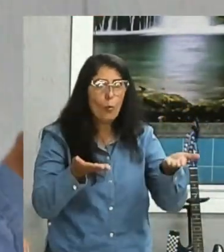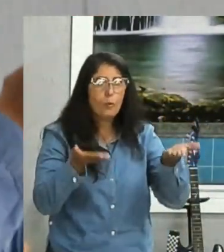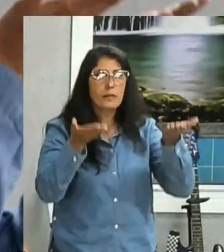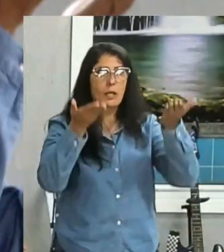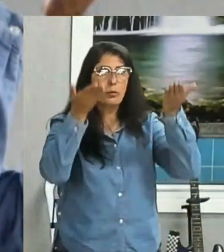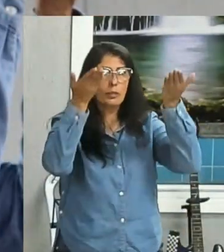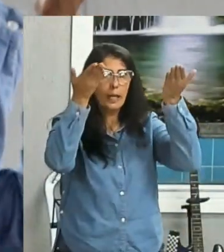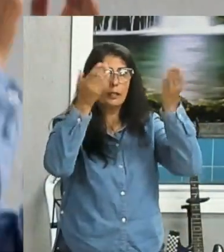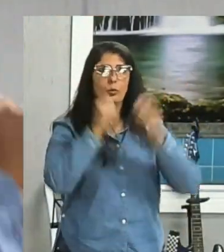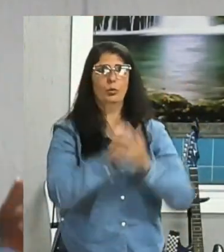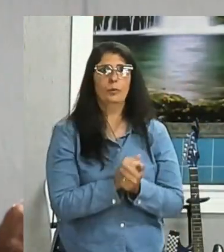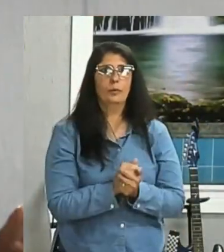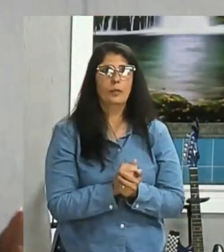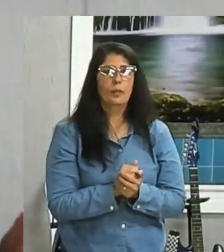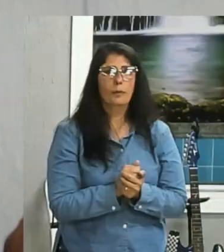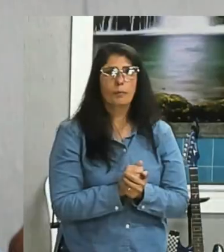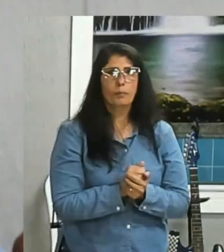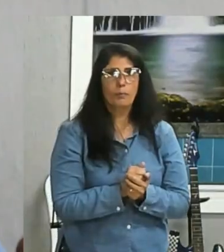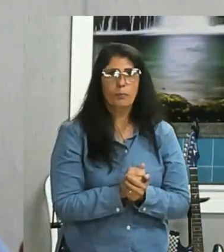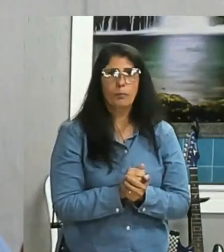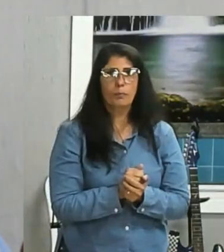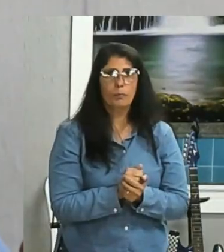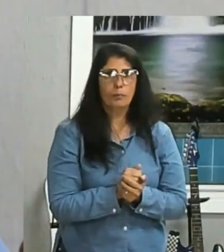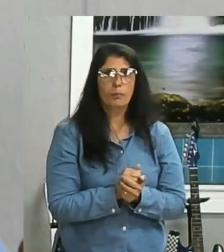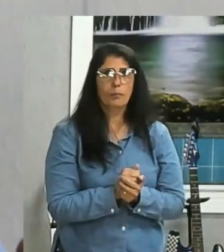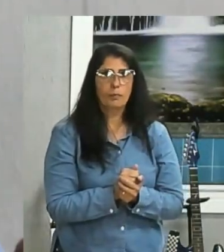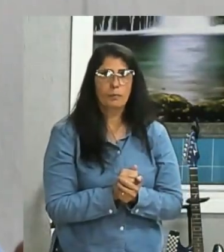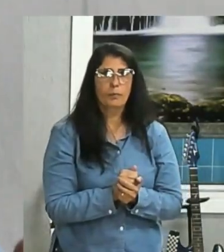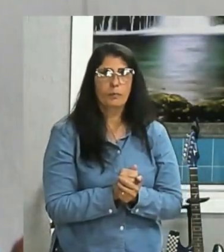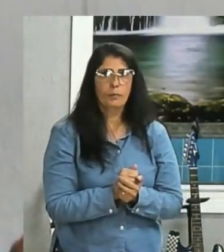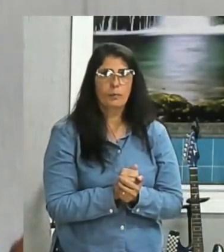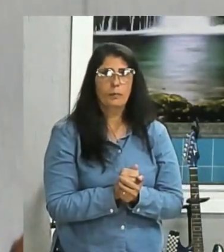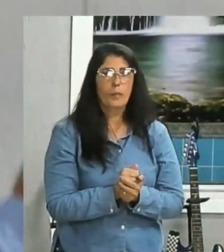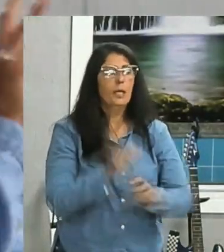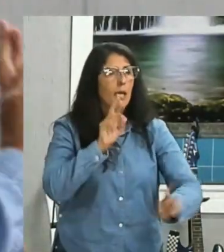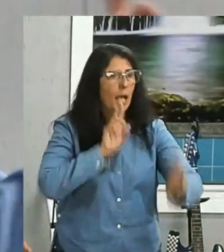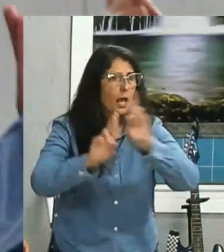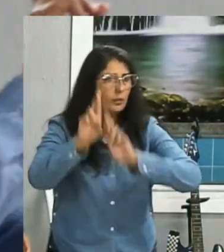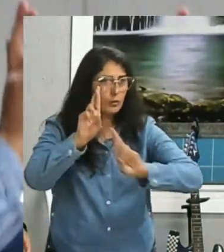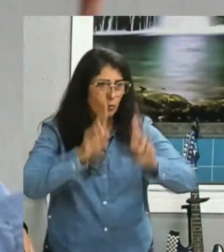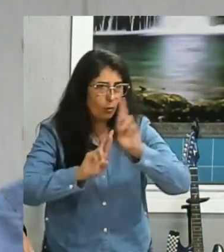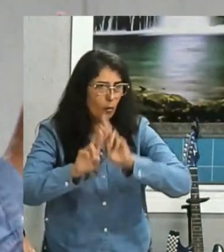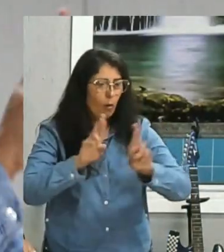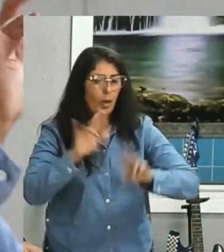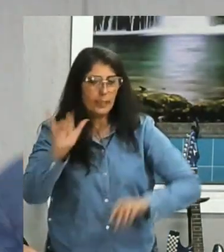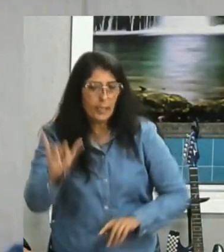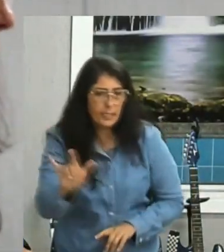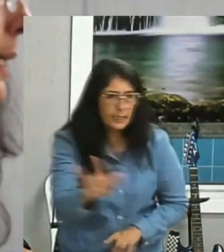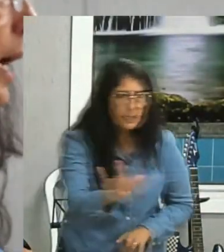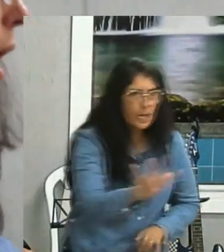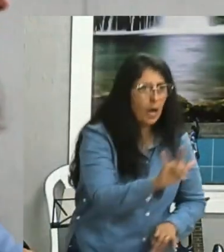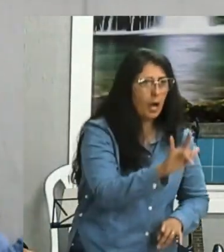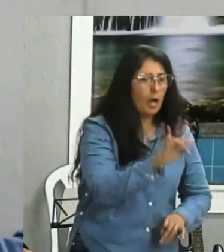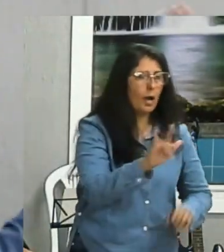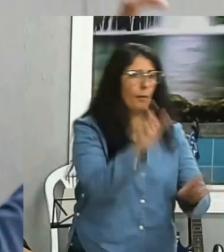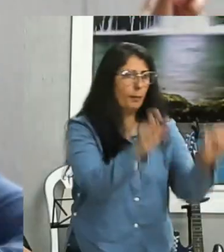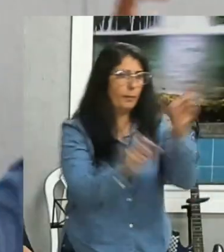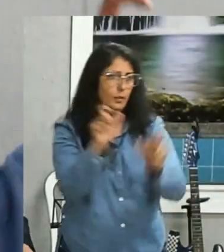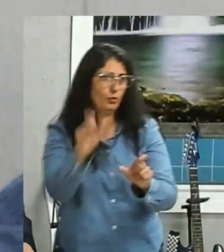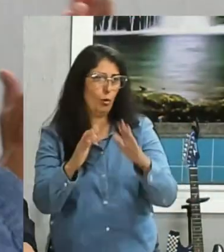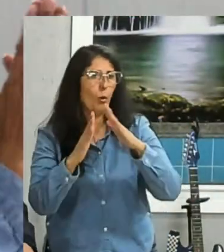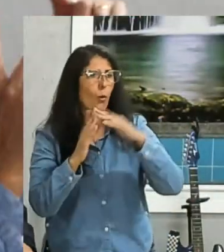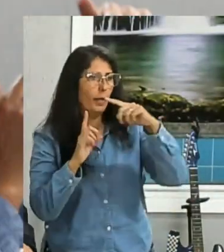Cristo exaltado se relaciona e se importa com a sua igreja. Olha